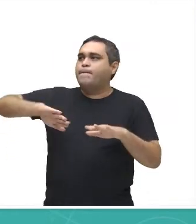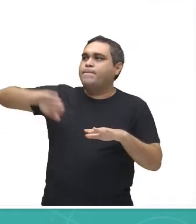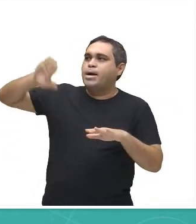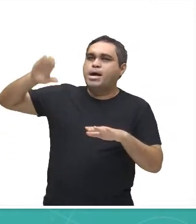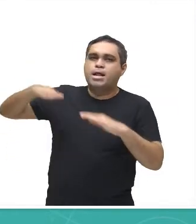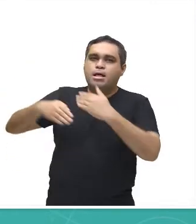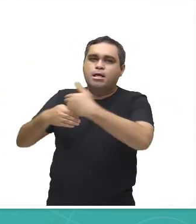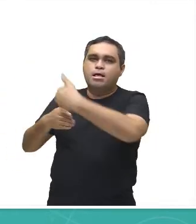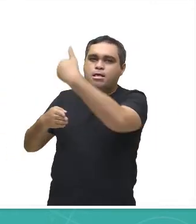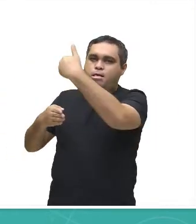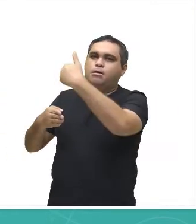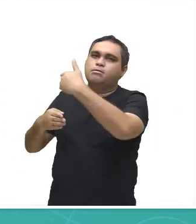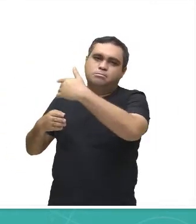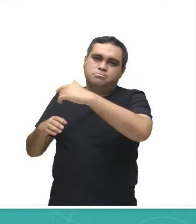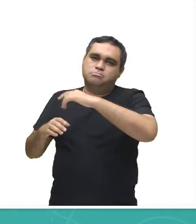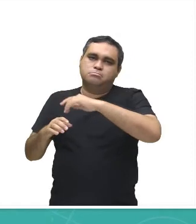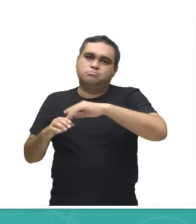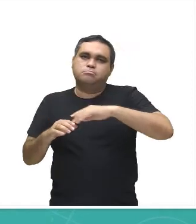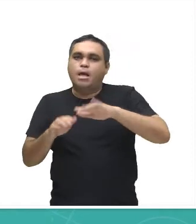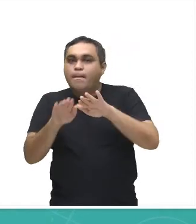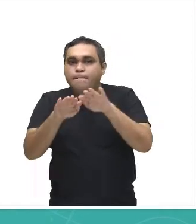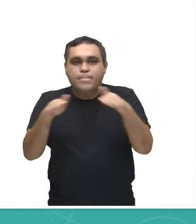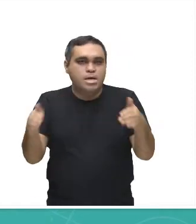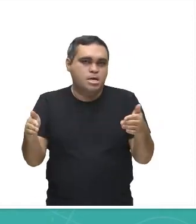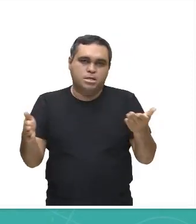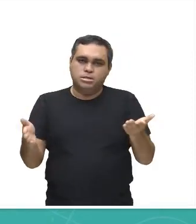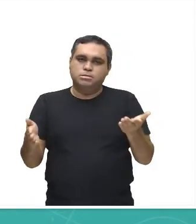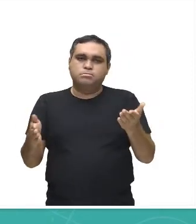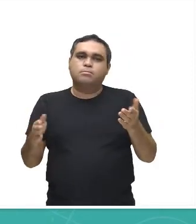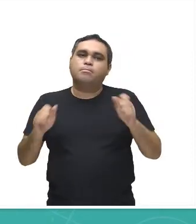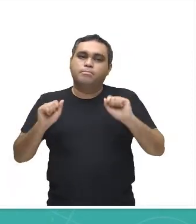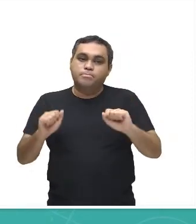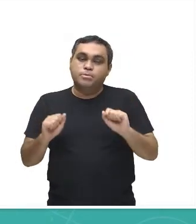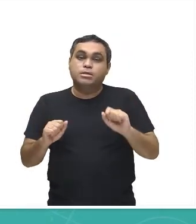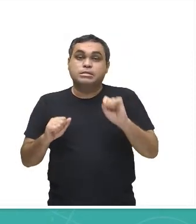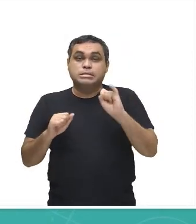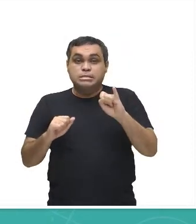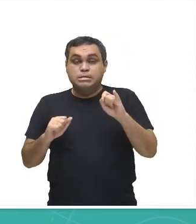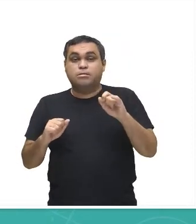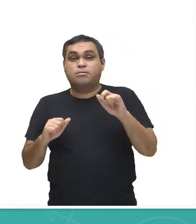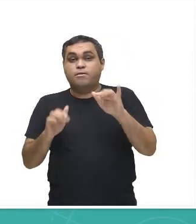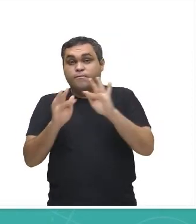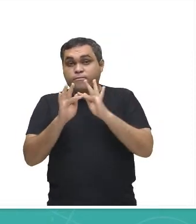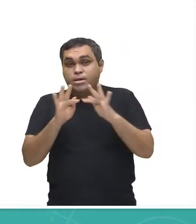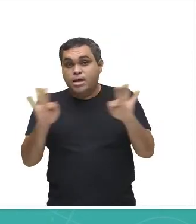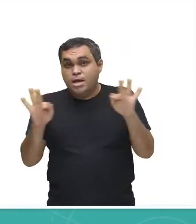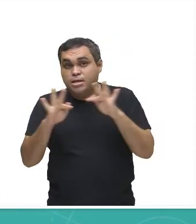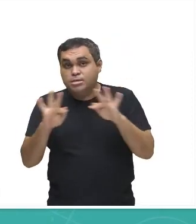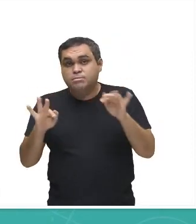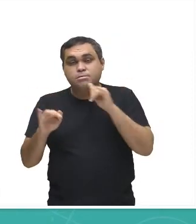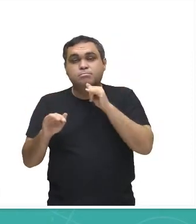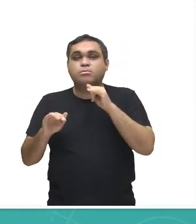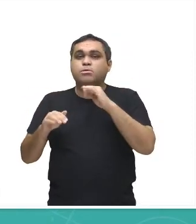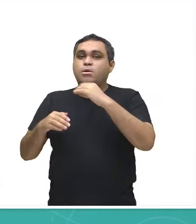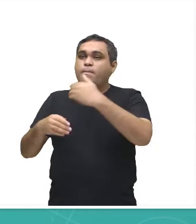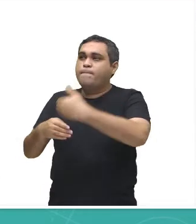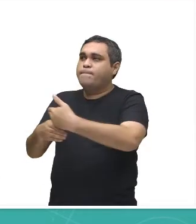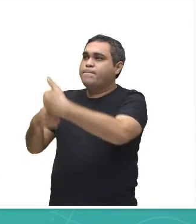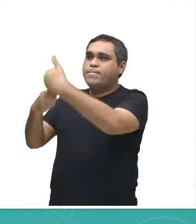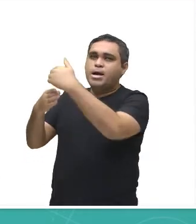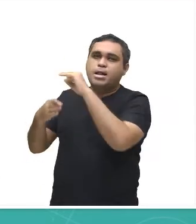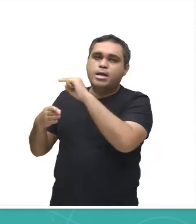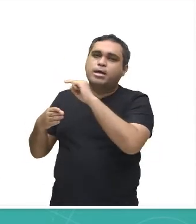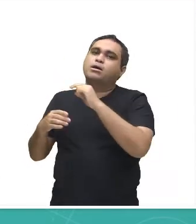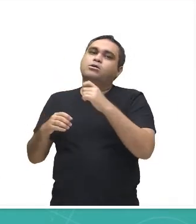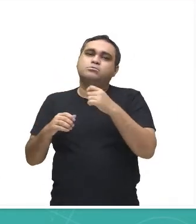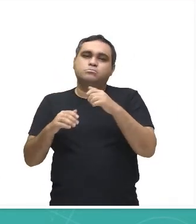Então, quando você quiser citar na sua oração, na parede, no chão, na mesa,